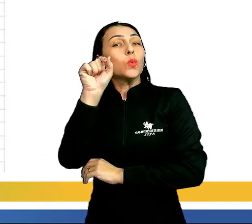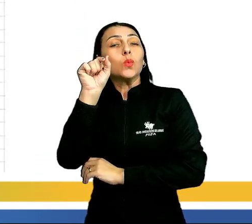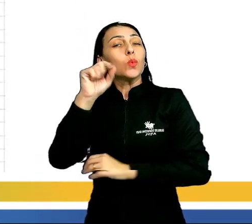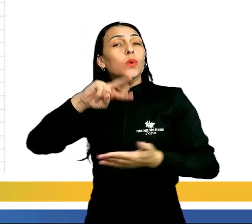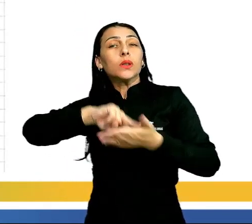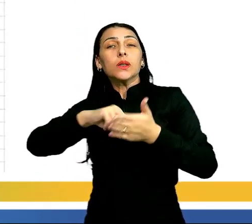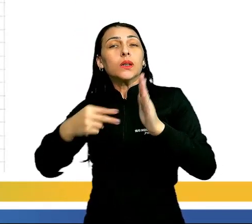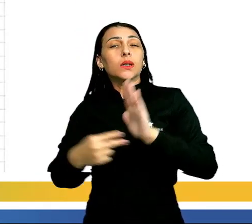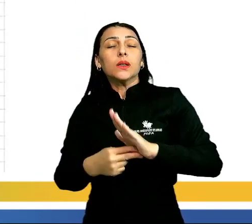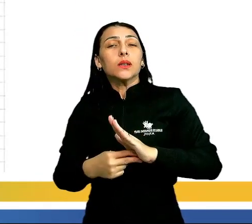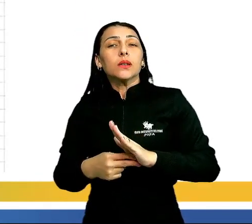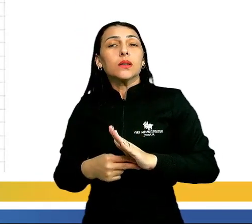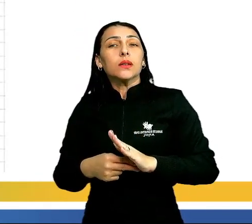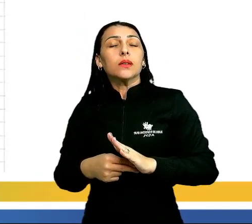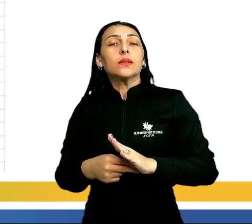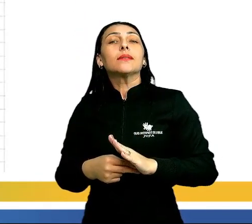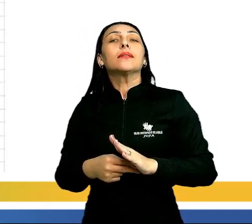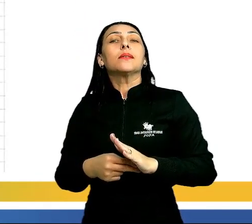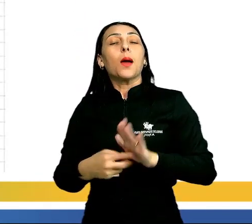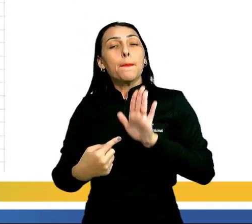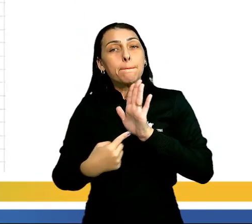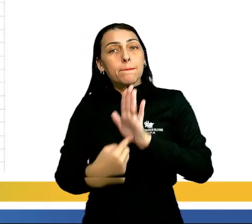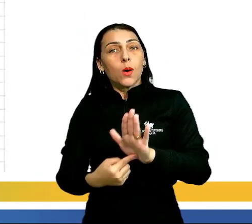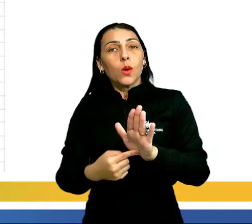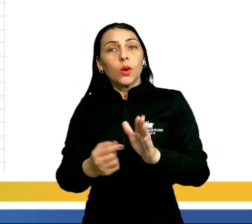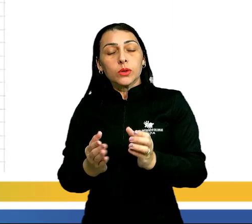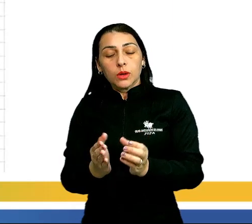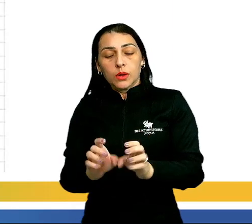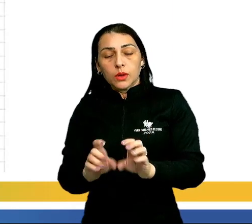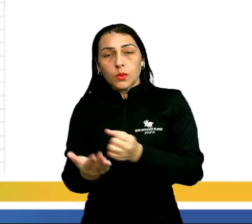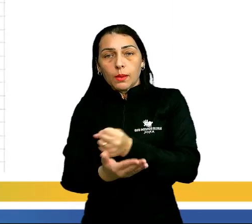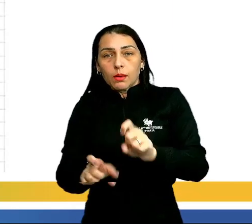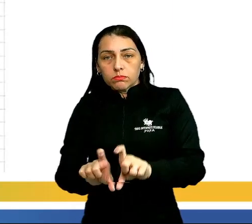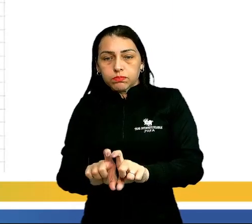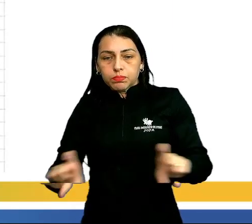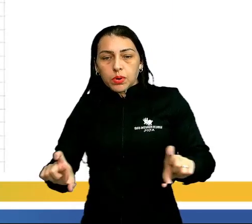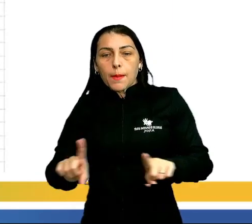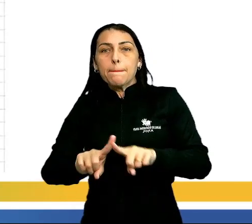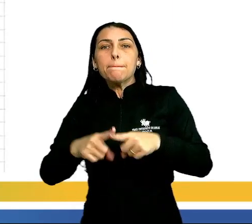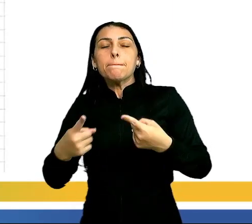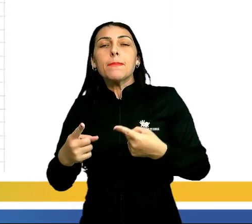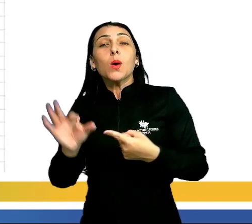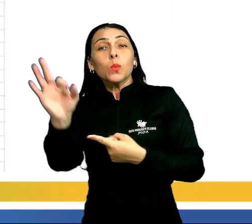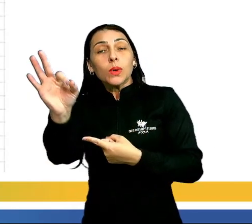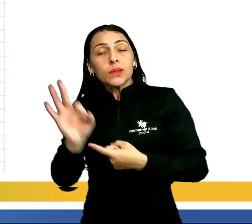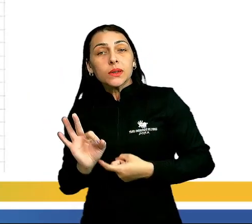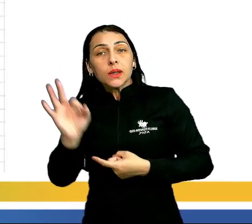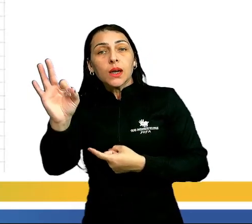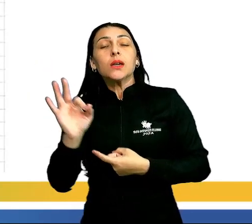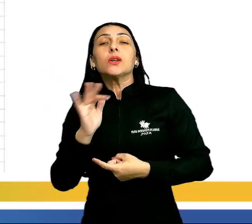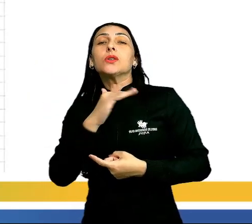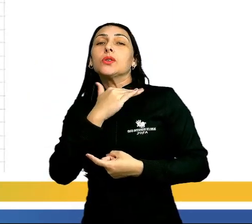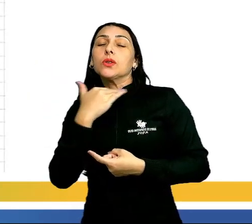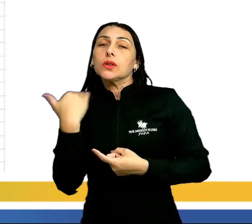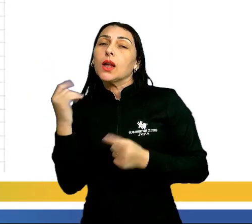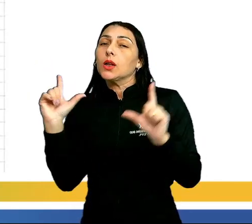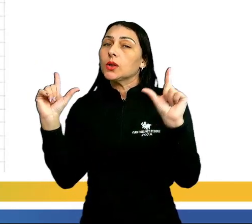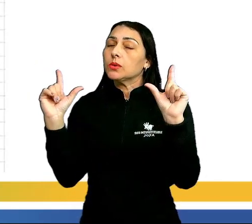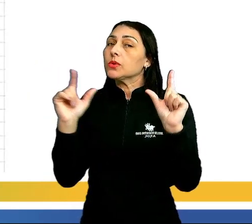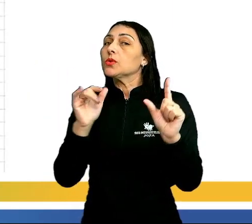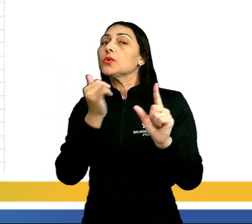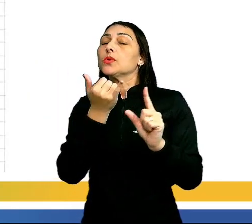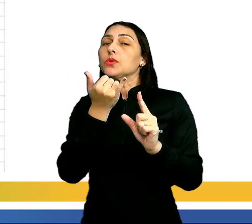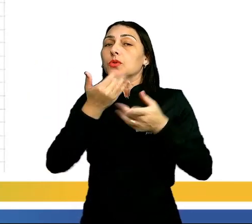uma pirâmide etária adulta? É quando se apresenta uma base larga, porém com uma taxa de natalidade menor